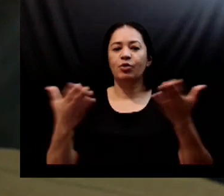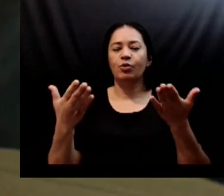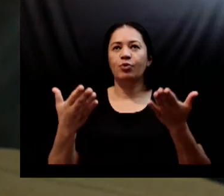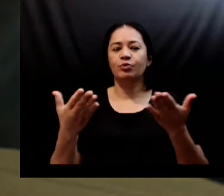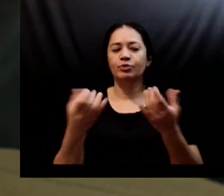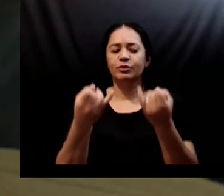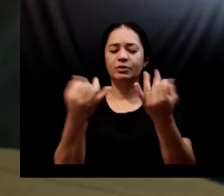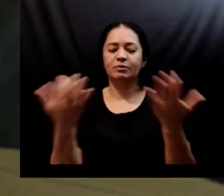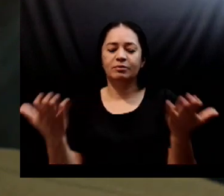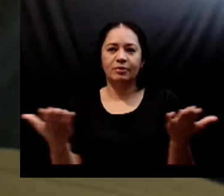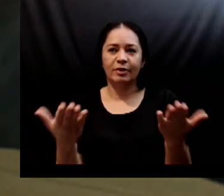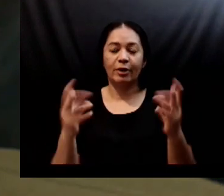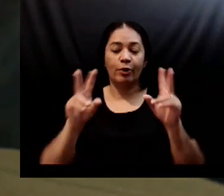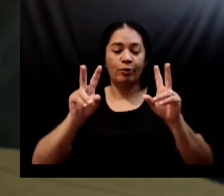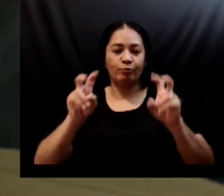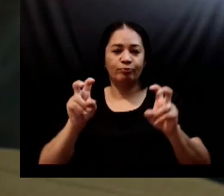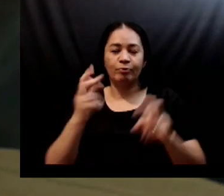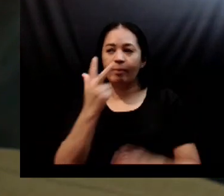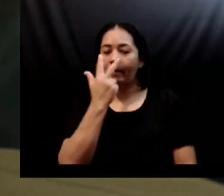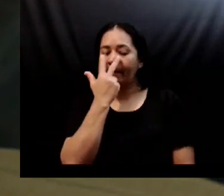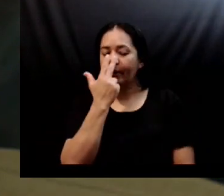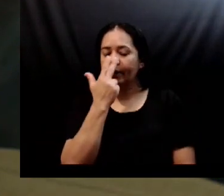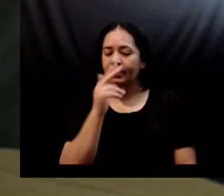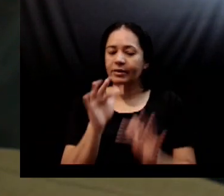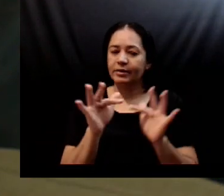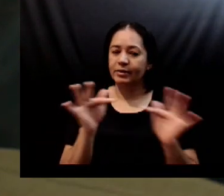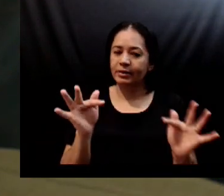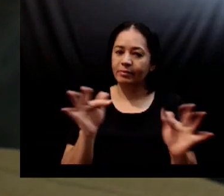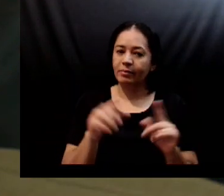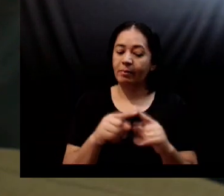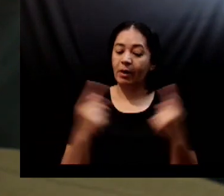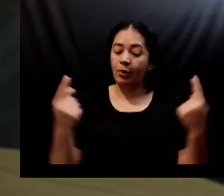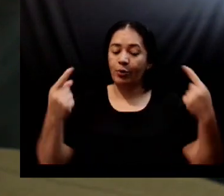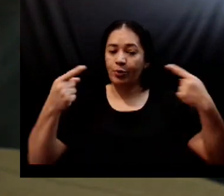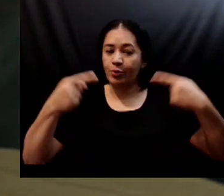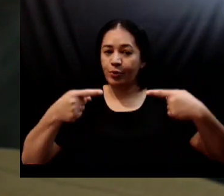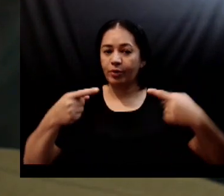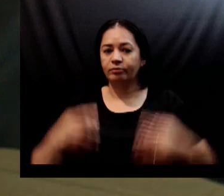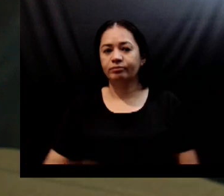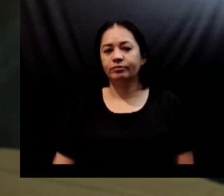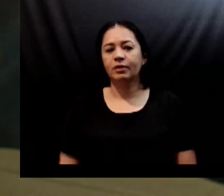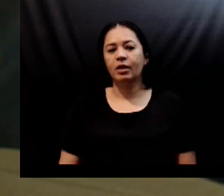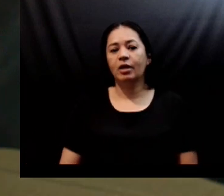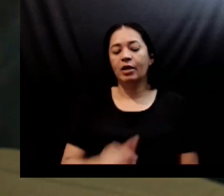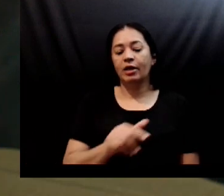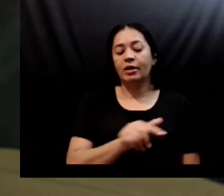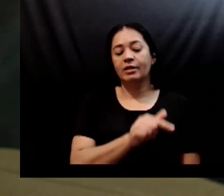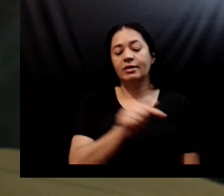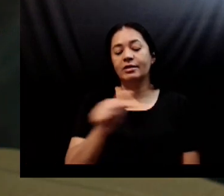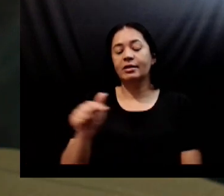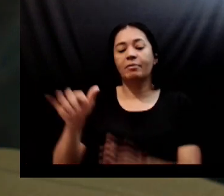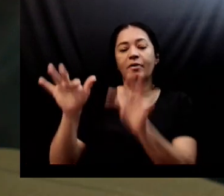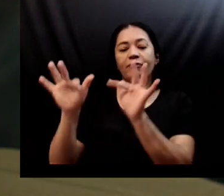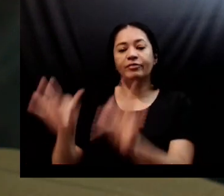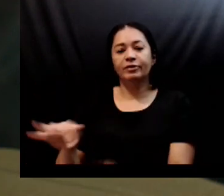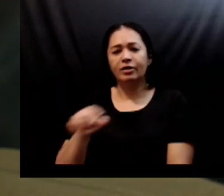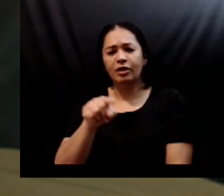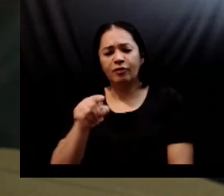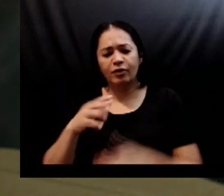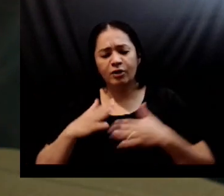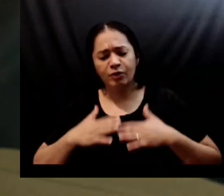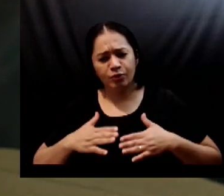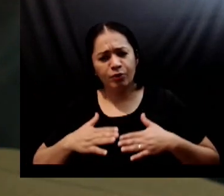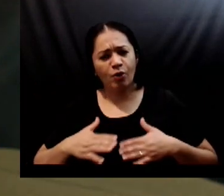que parece bem simples, mas é desafiador. O fim de semana chegando e você tem descansado, né? Você